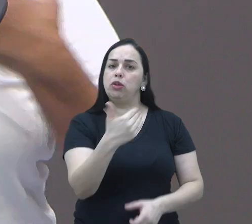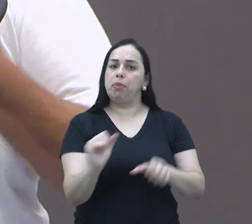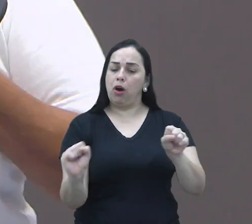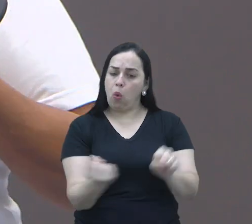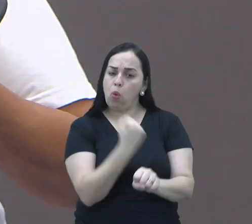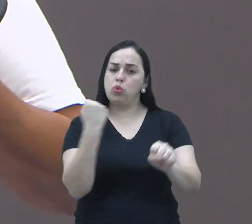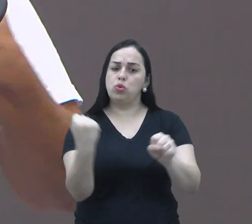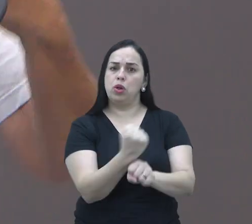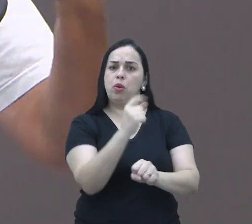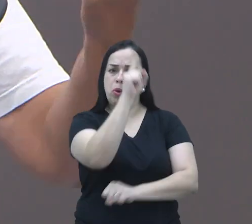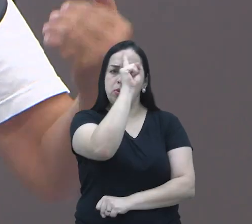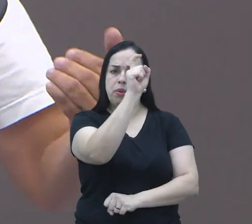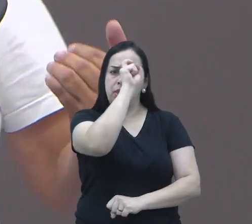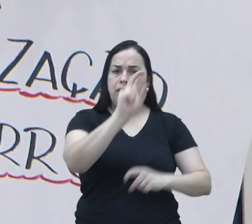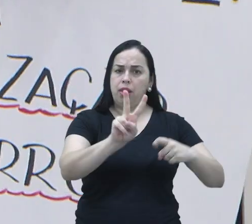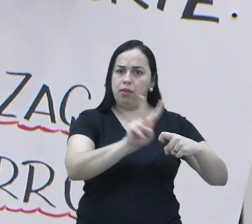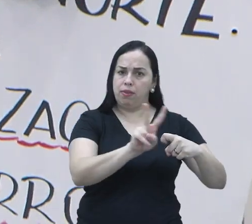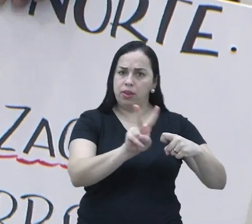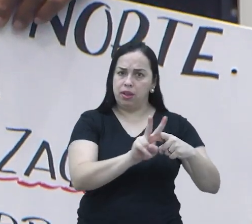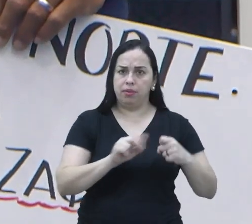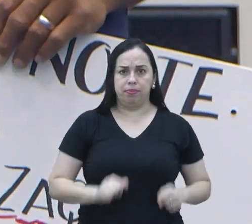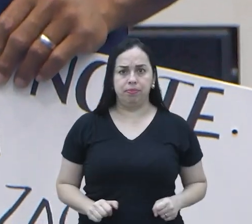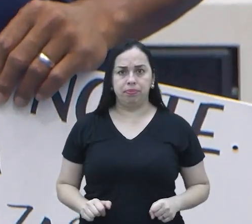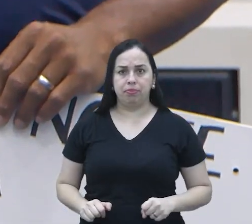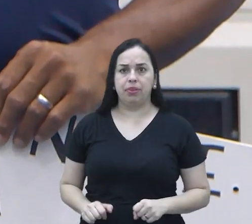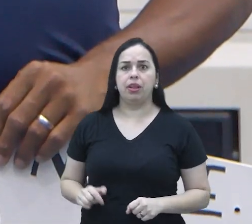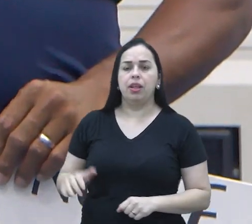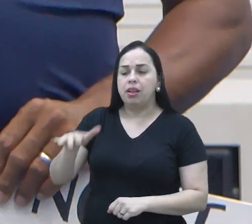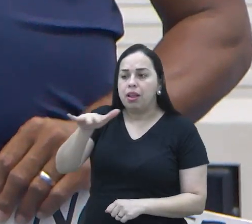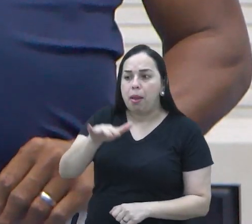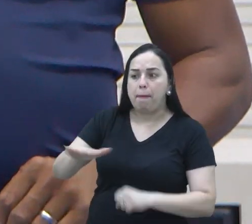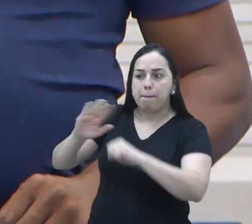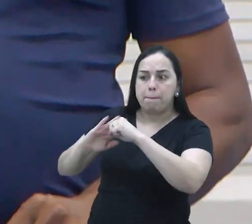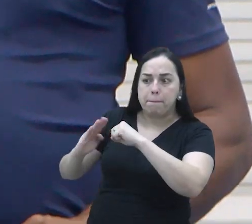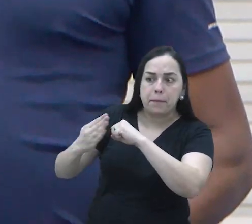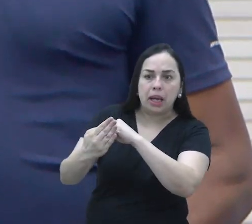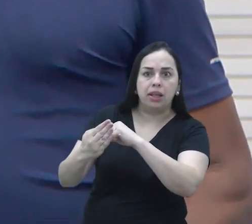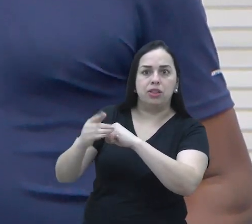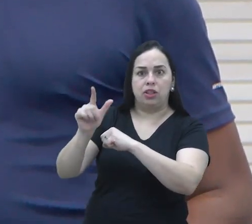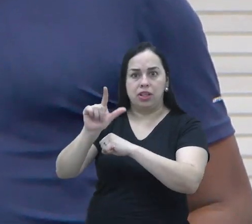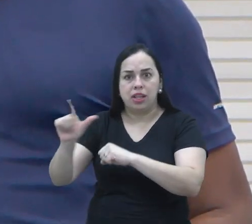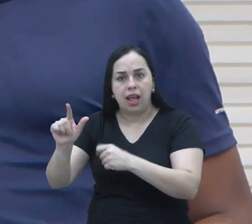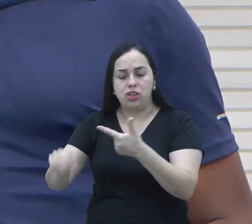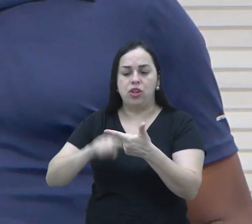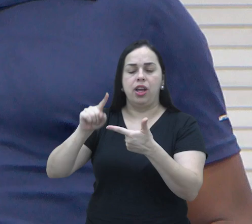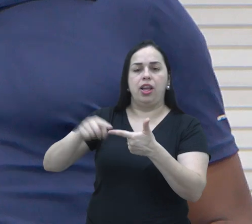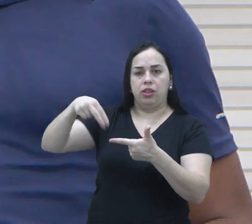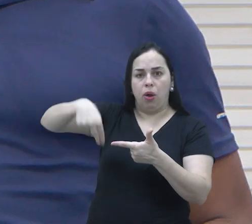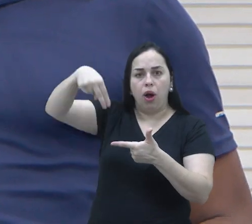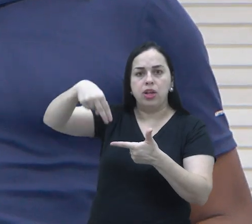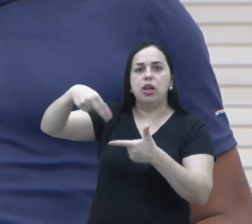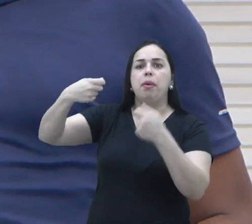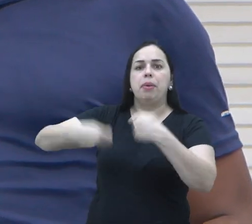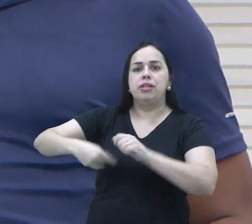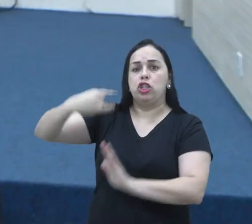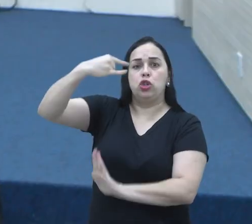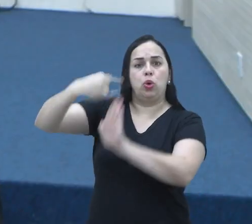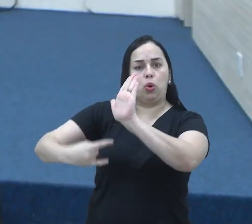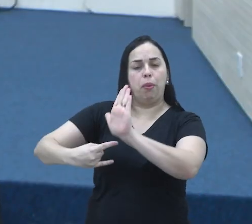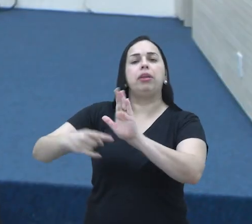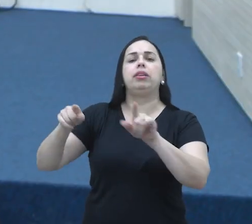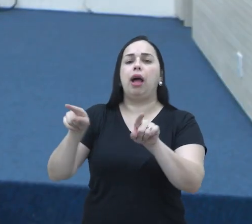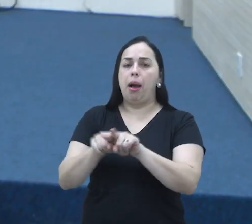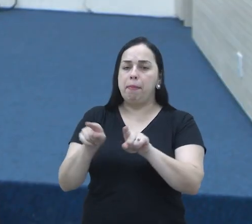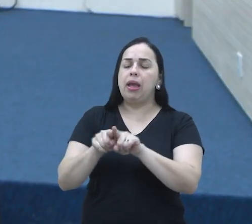um hospital veterinário público. A regularização de bairros na Zona Leste e Norte também foi abordado.